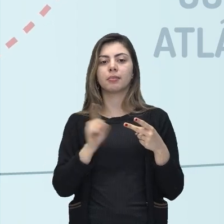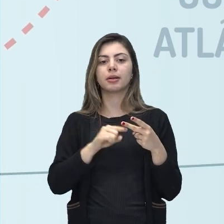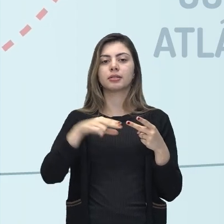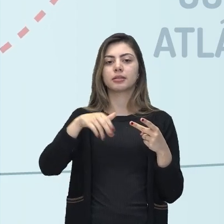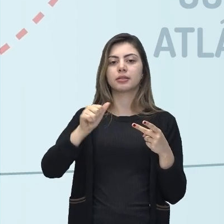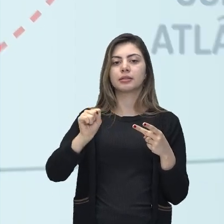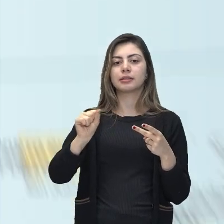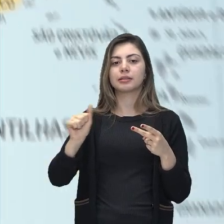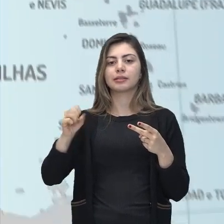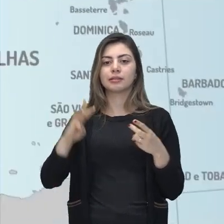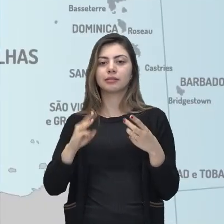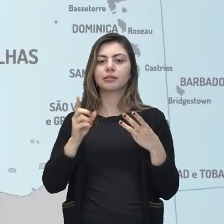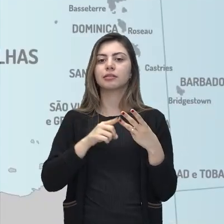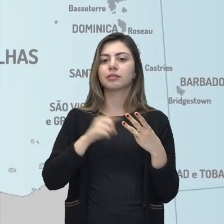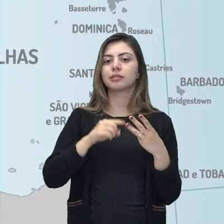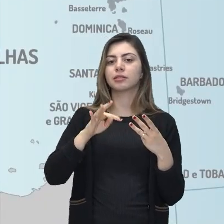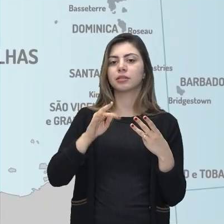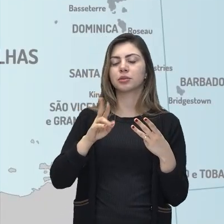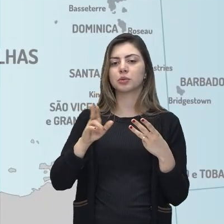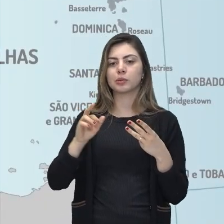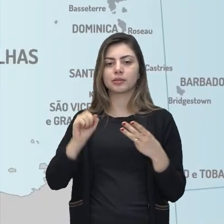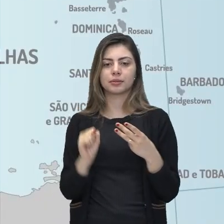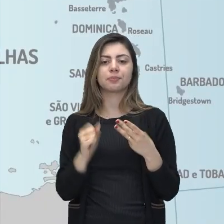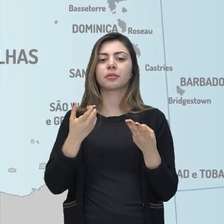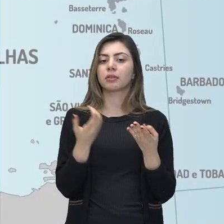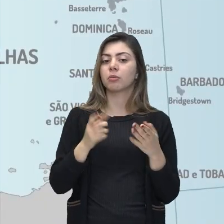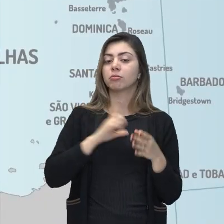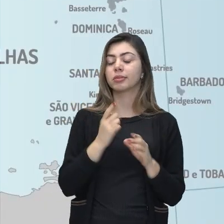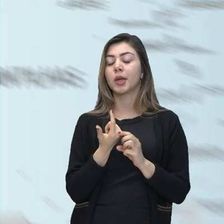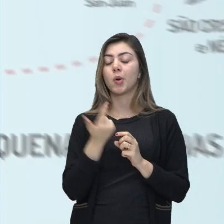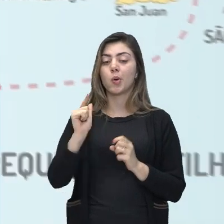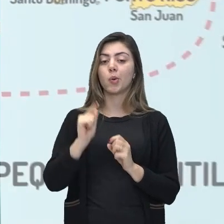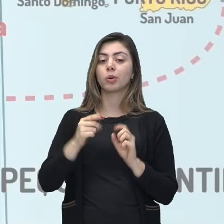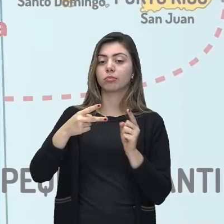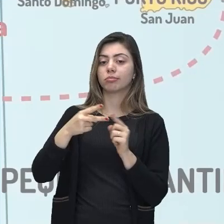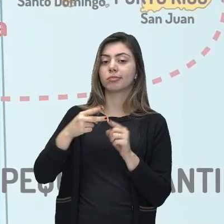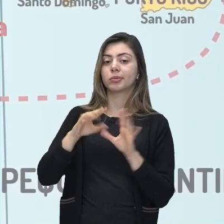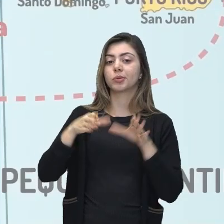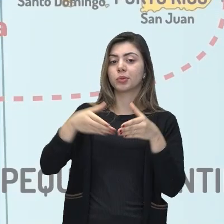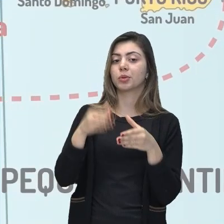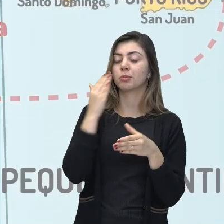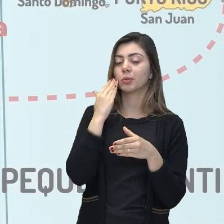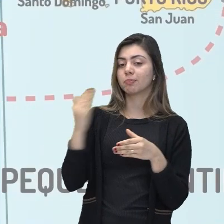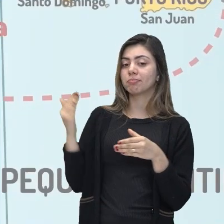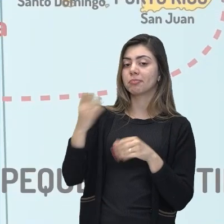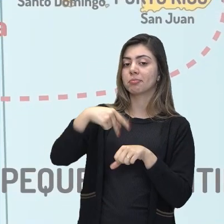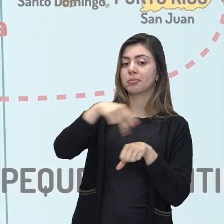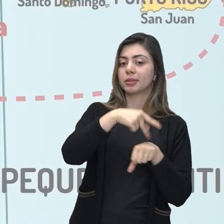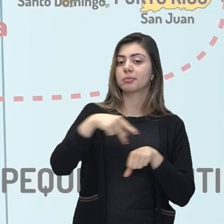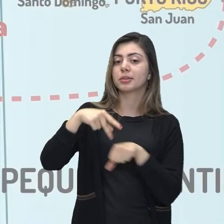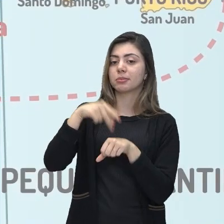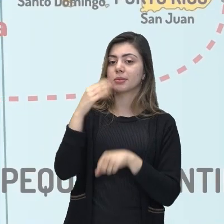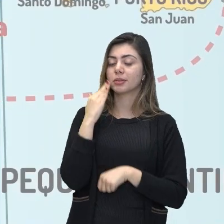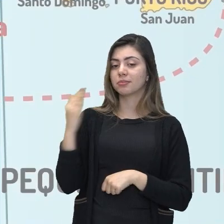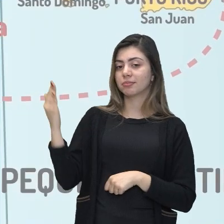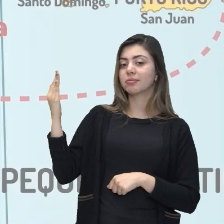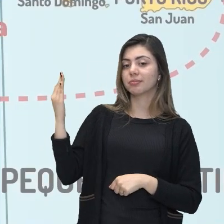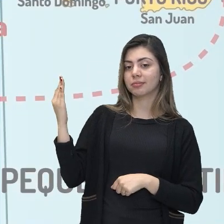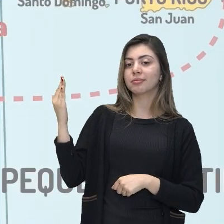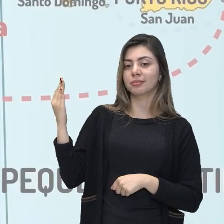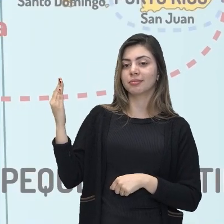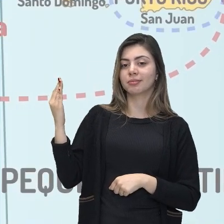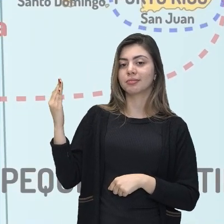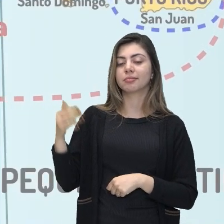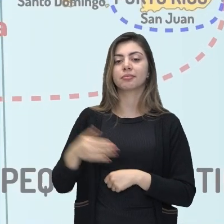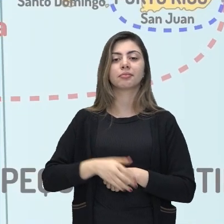Caicos. O segundo grupo é formado pelas Grandes Antilhas, inclui Cuba, Haiti, República Dominicana, Jamaica e Porto